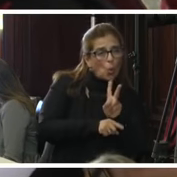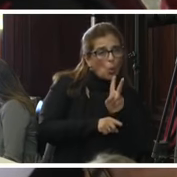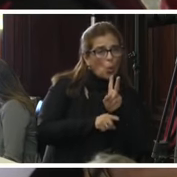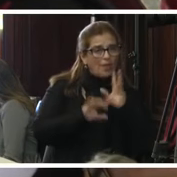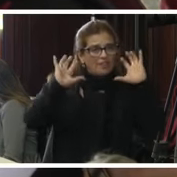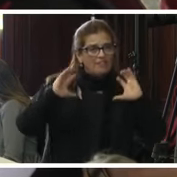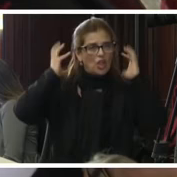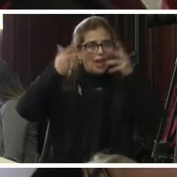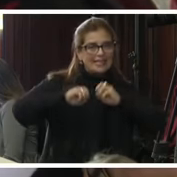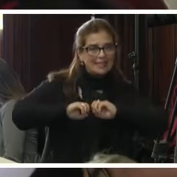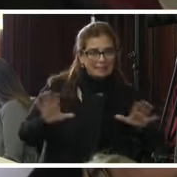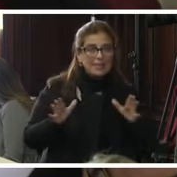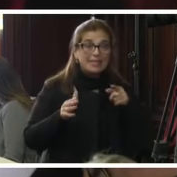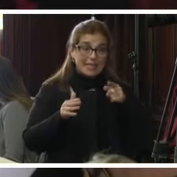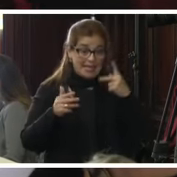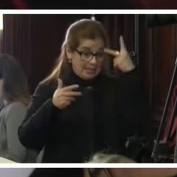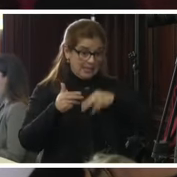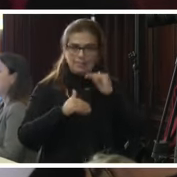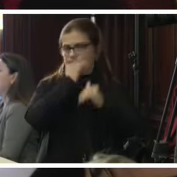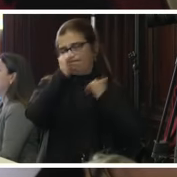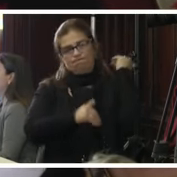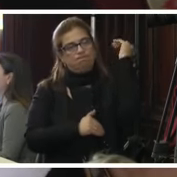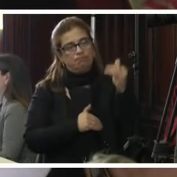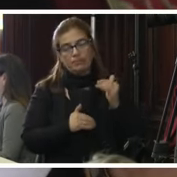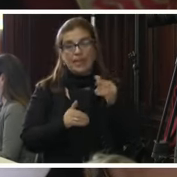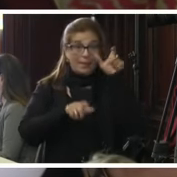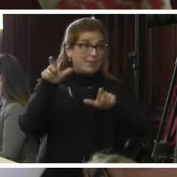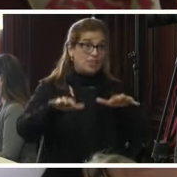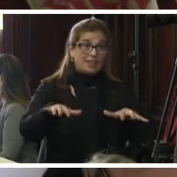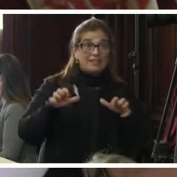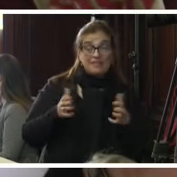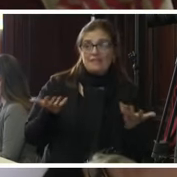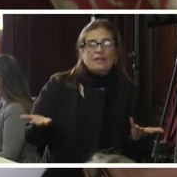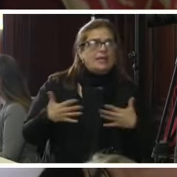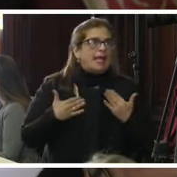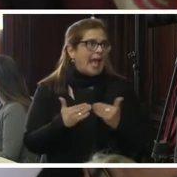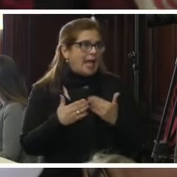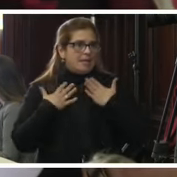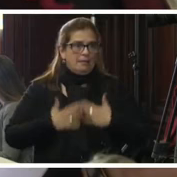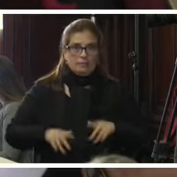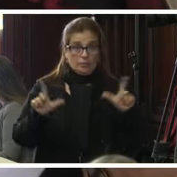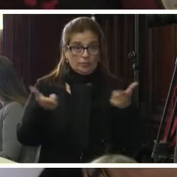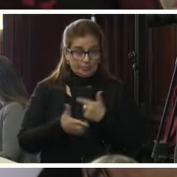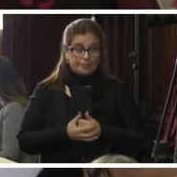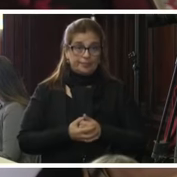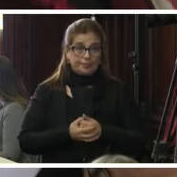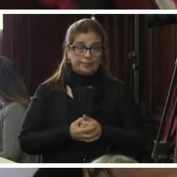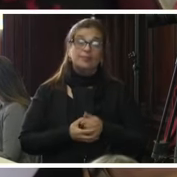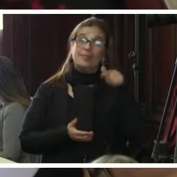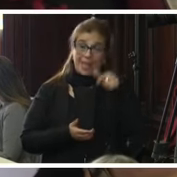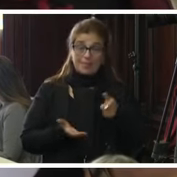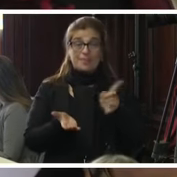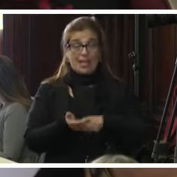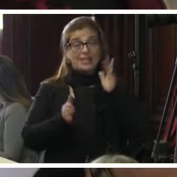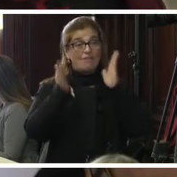violência, chegando ao limite de expulsarem alguns moradores de suas próprias residências. Mais uma vez, a Defensoria Pública